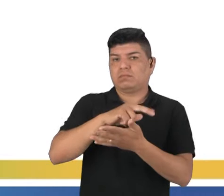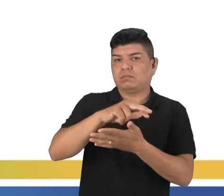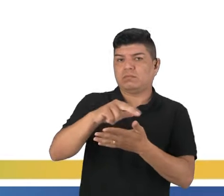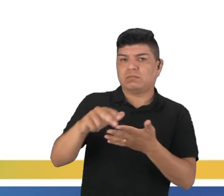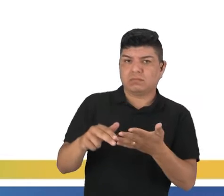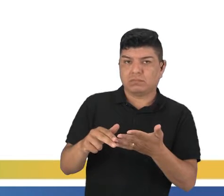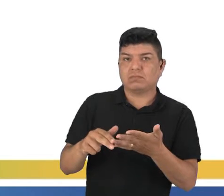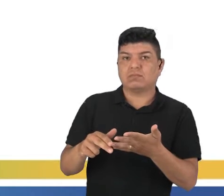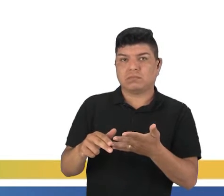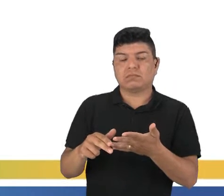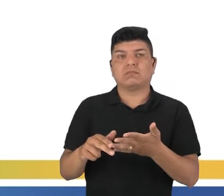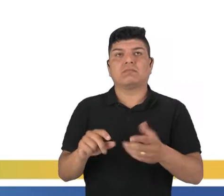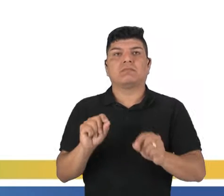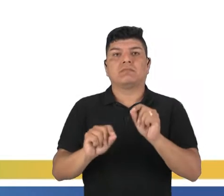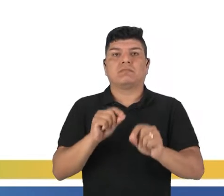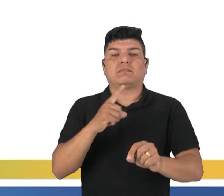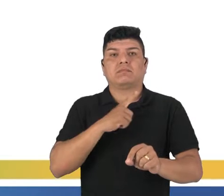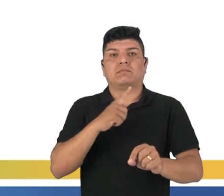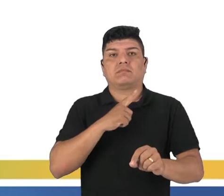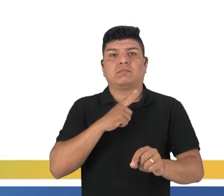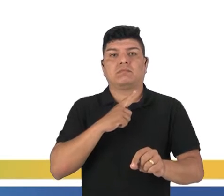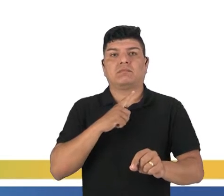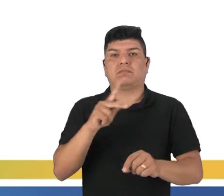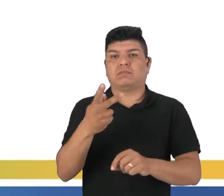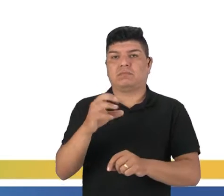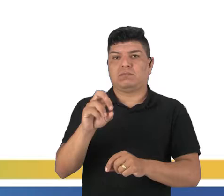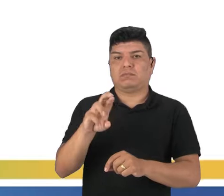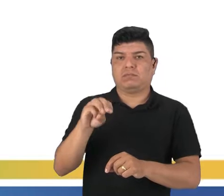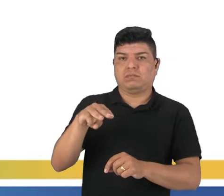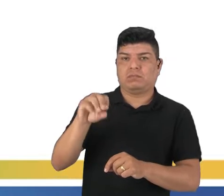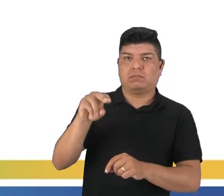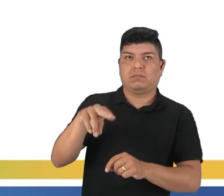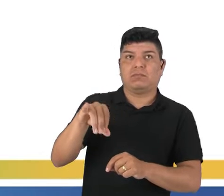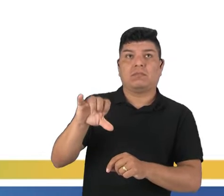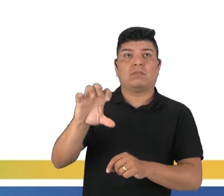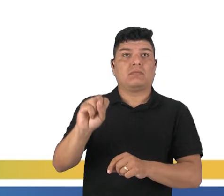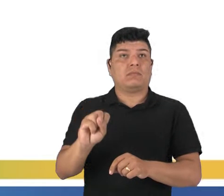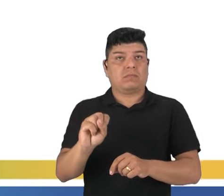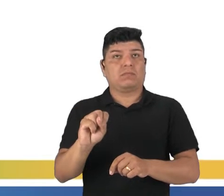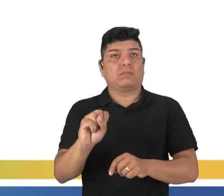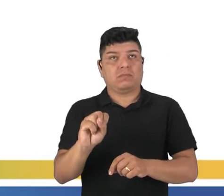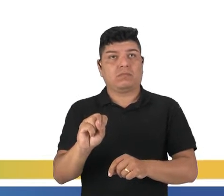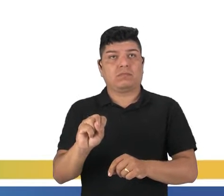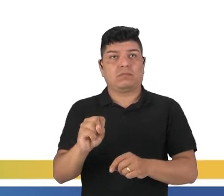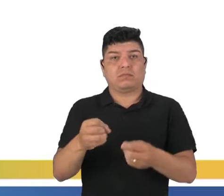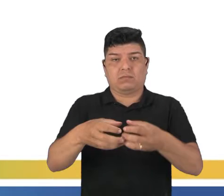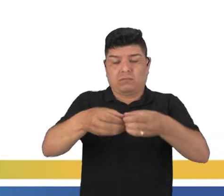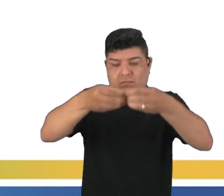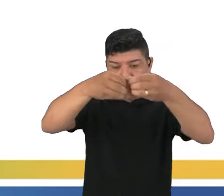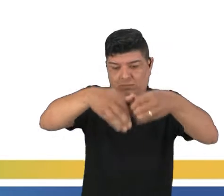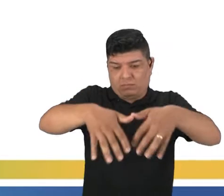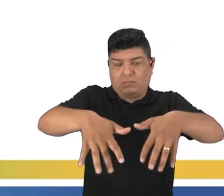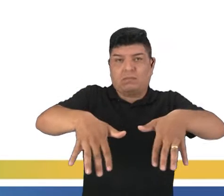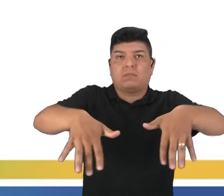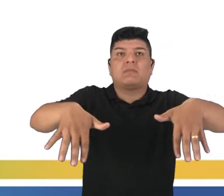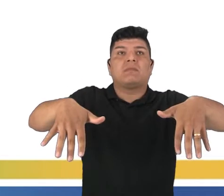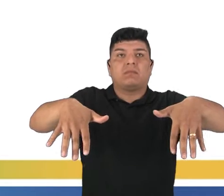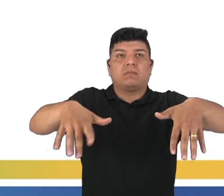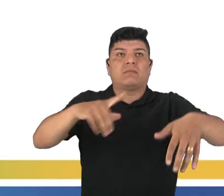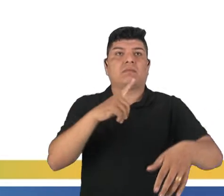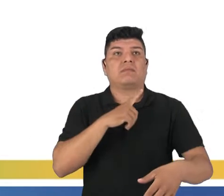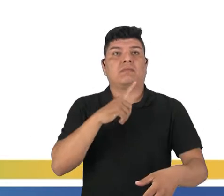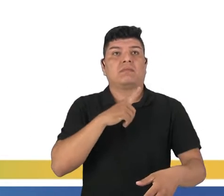Esses órgãos responsáveis por produzir esses hormônios, eles são chamados de glândulas endócrinas. Essas glândulas,